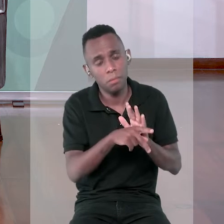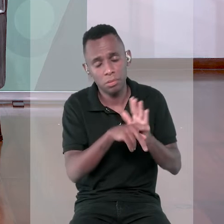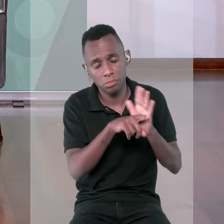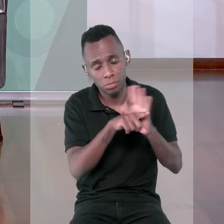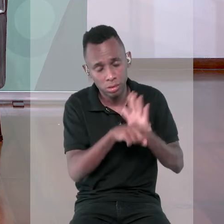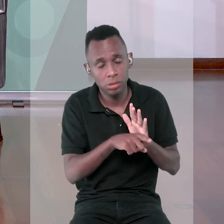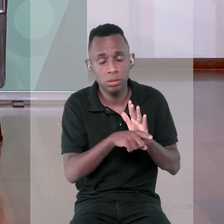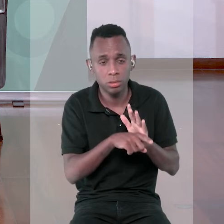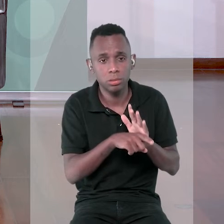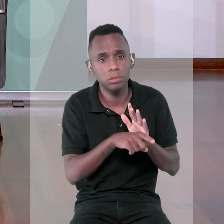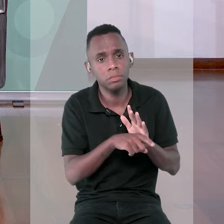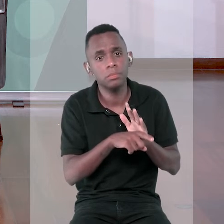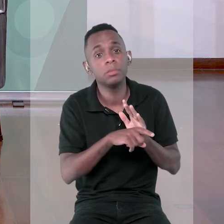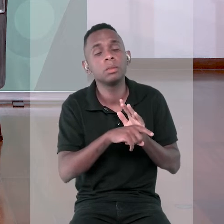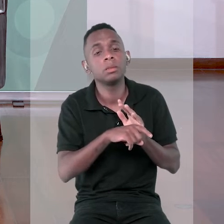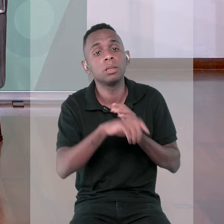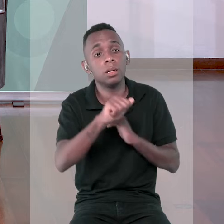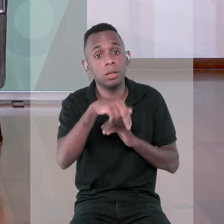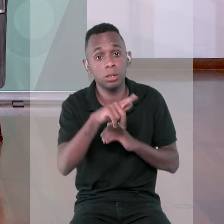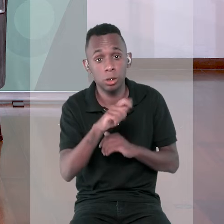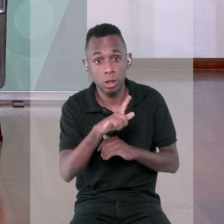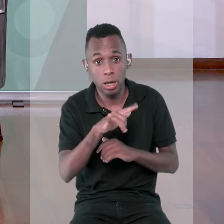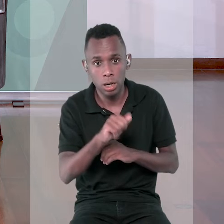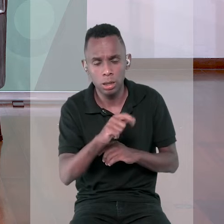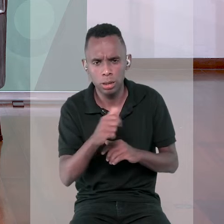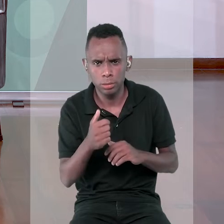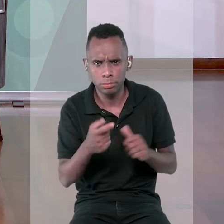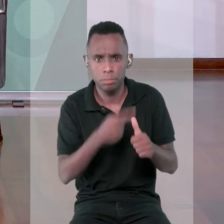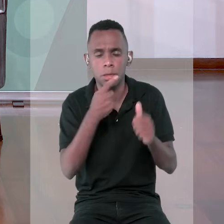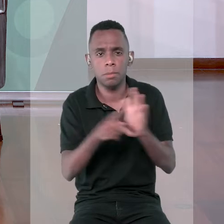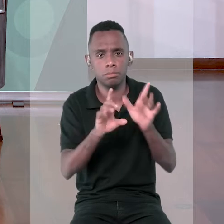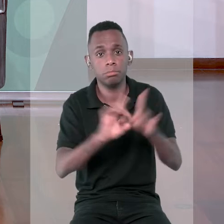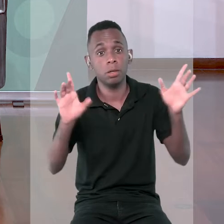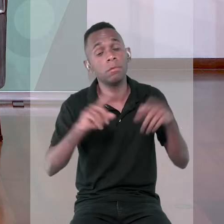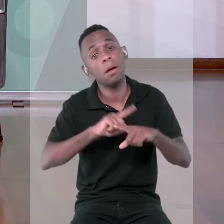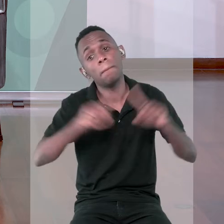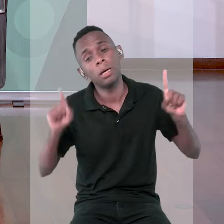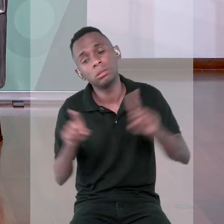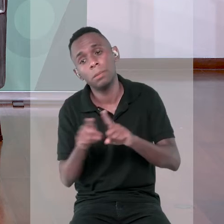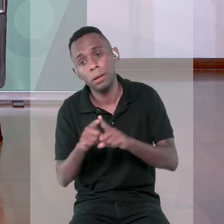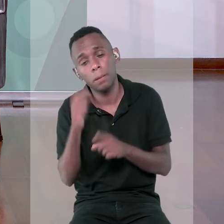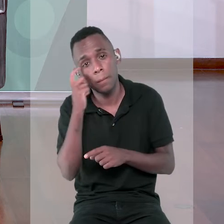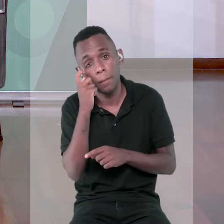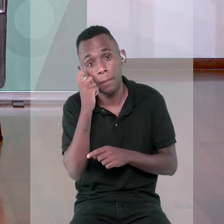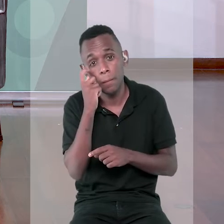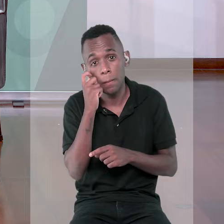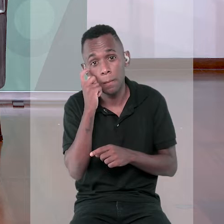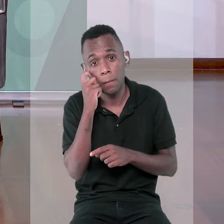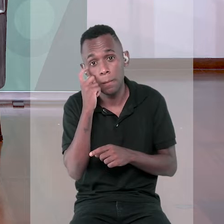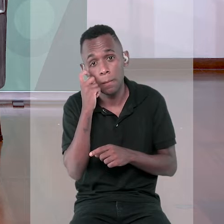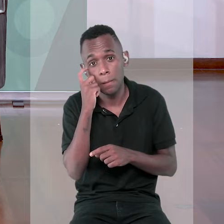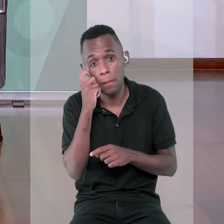da Soror, a Joana Angélica, né, que foi uma das primeiras mártires, inclusive, da independência. Mas vamos lá. E ela é uma mulher, então, que